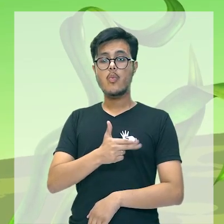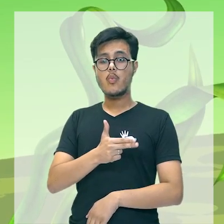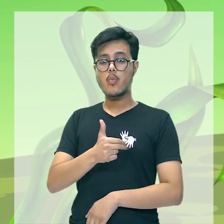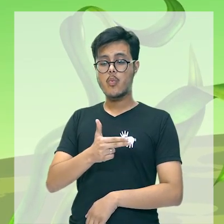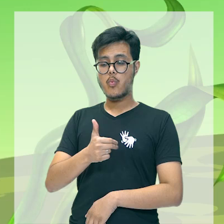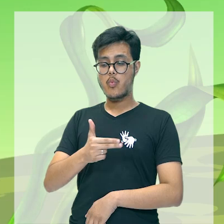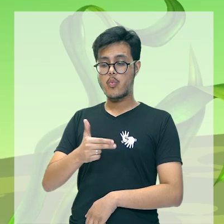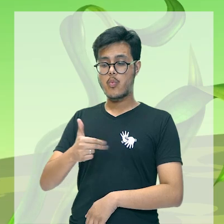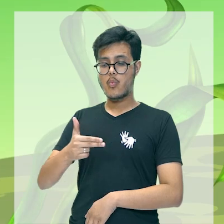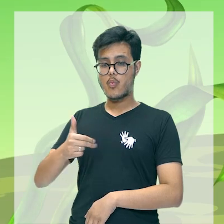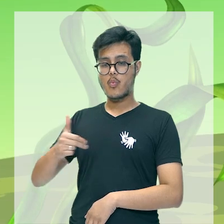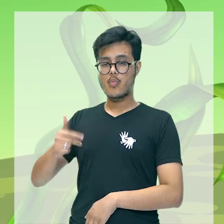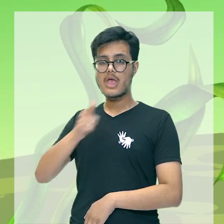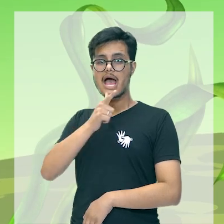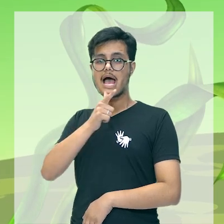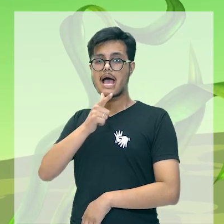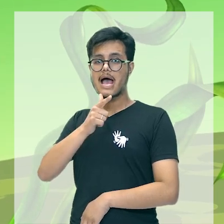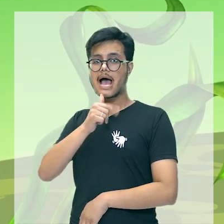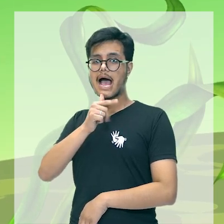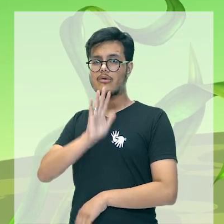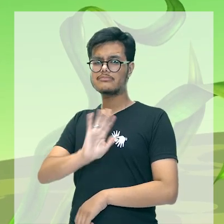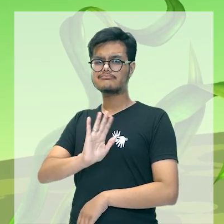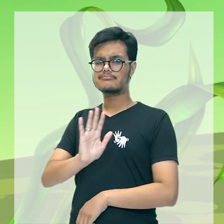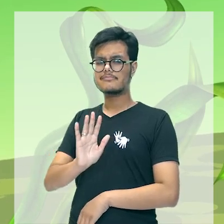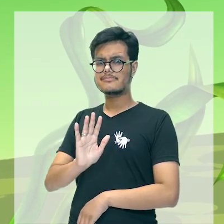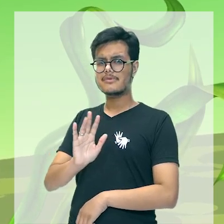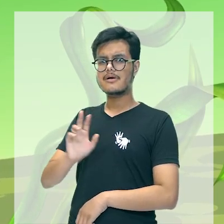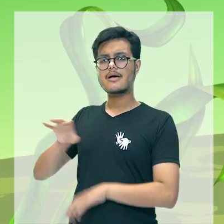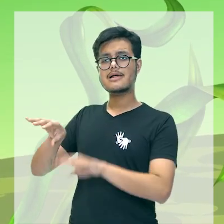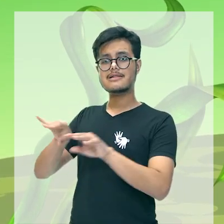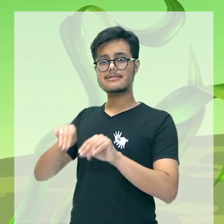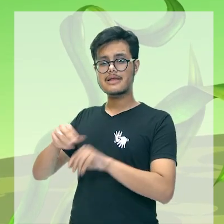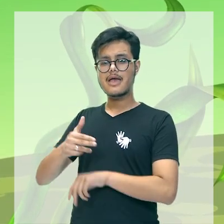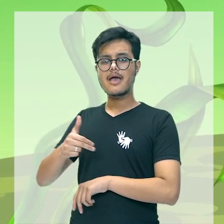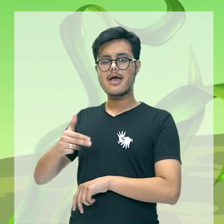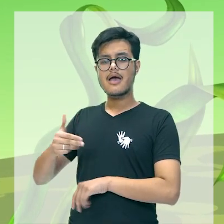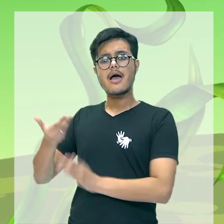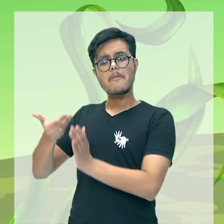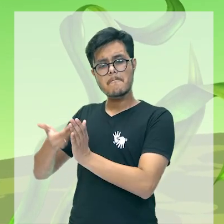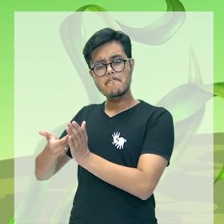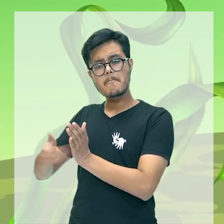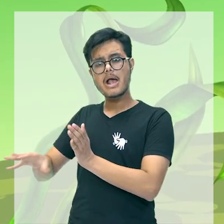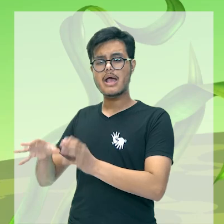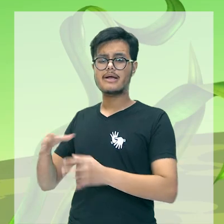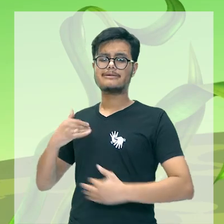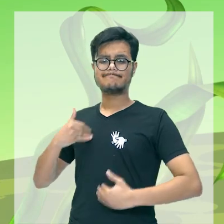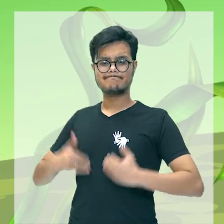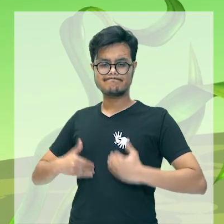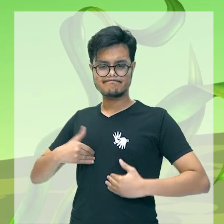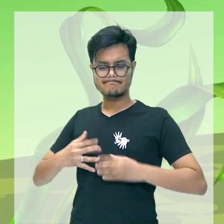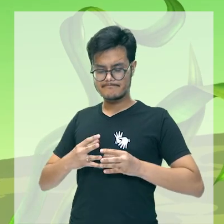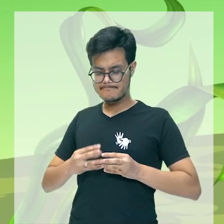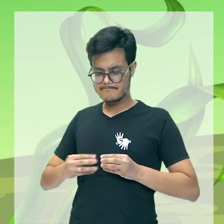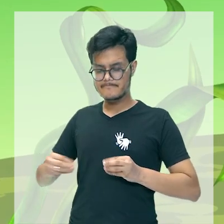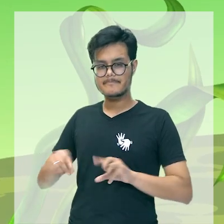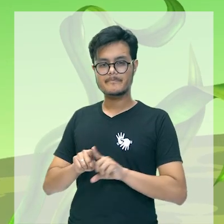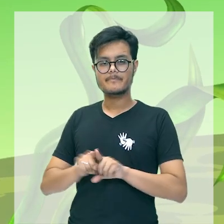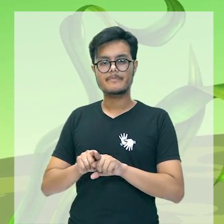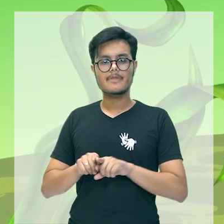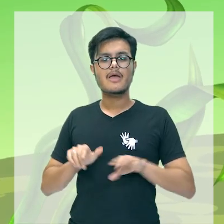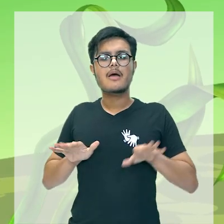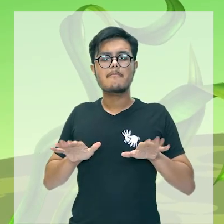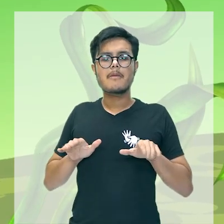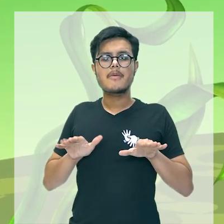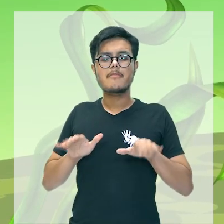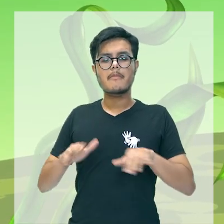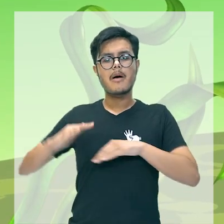conquistando o ambiente terrestre, né? Não dependem mais das brânquias. E vão perdendo também a cauda e desenvolvendo, no caso aí,